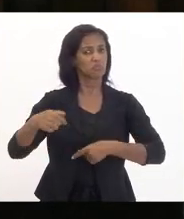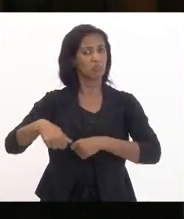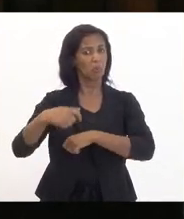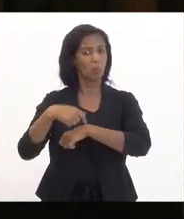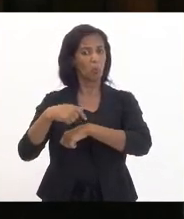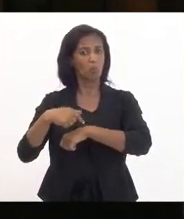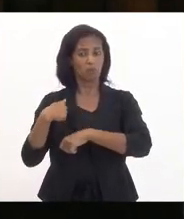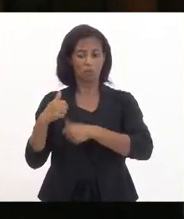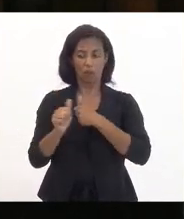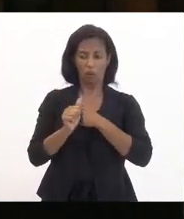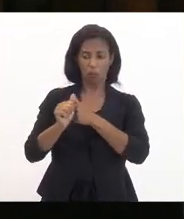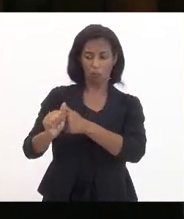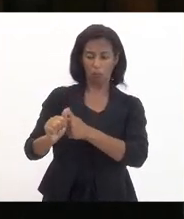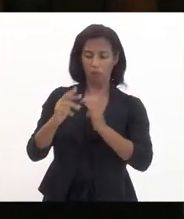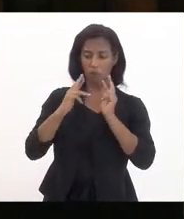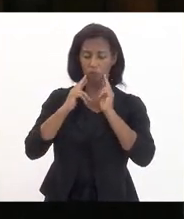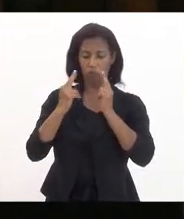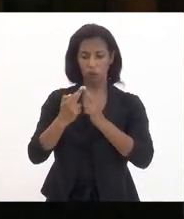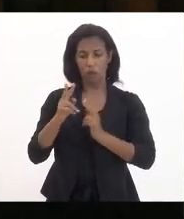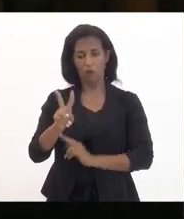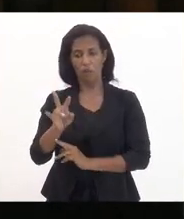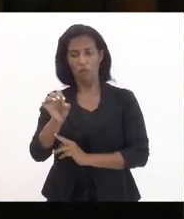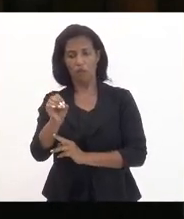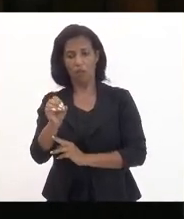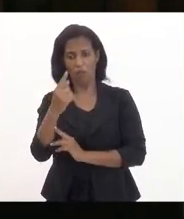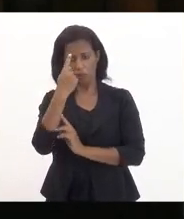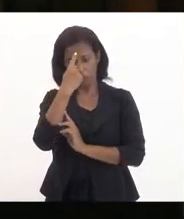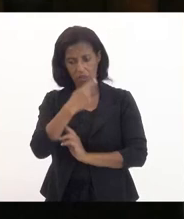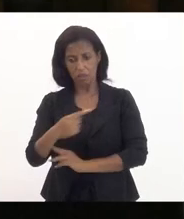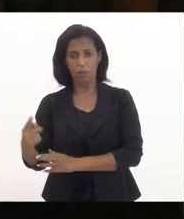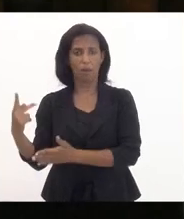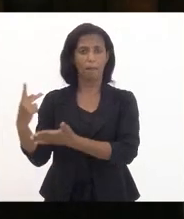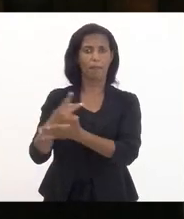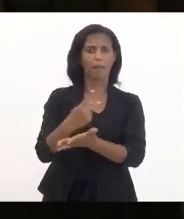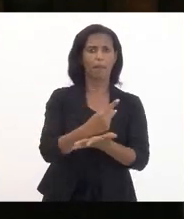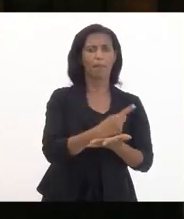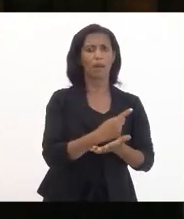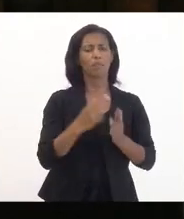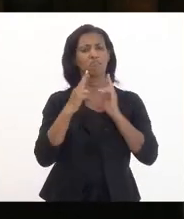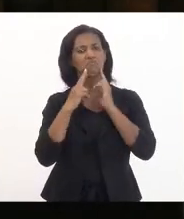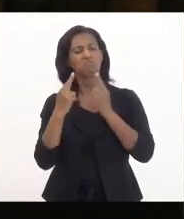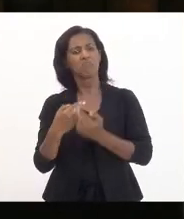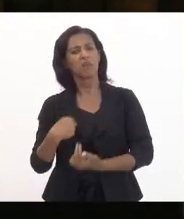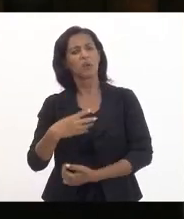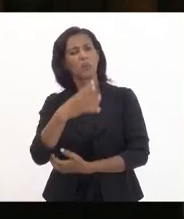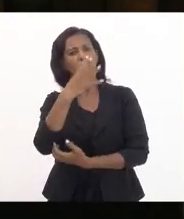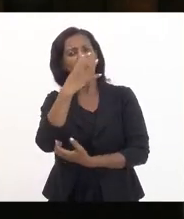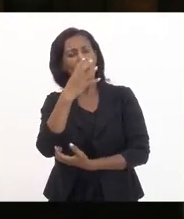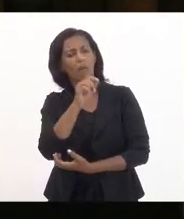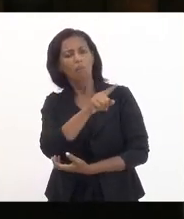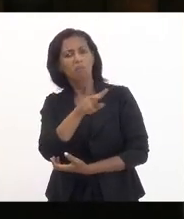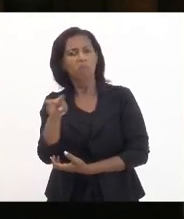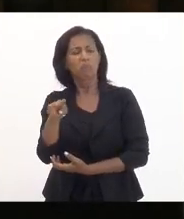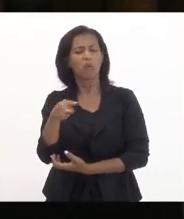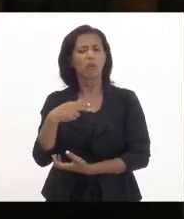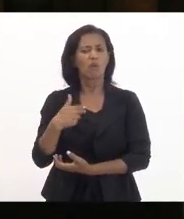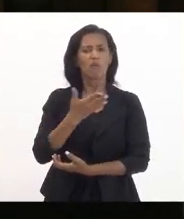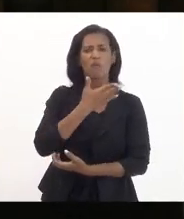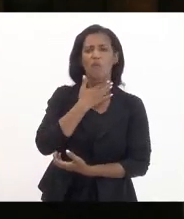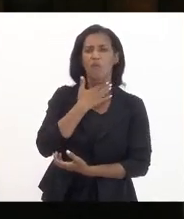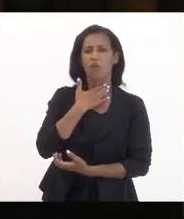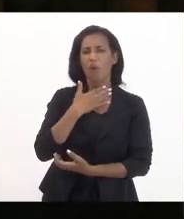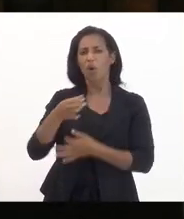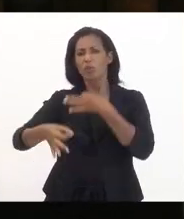momento. Eu tenho acompanhado aqui as sessões de vetos que aconteceram essa semana e pude dar um voz e